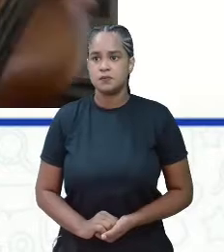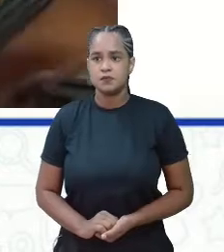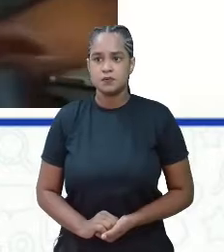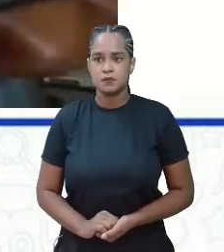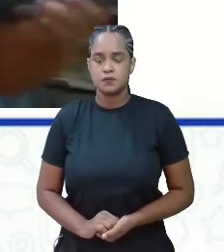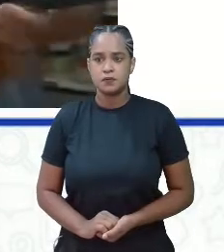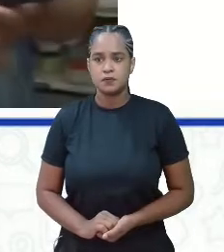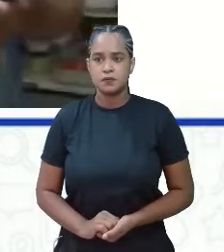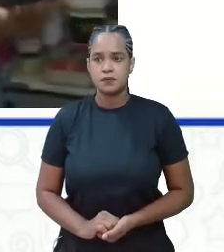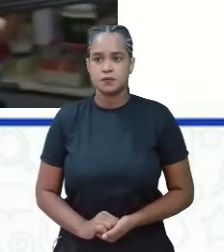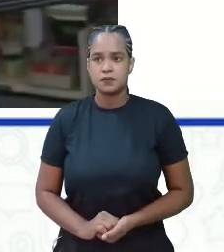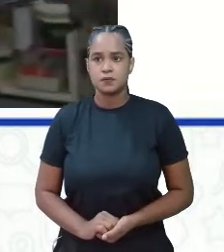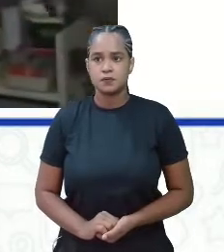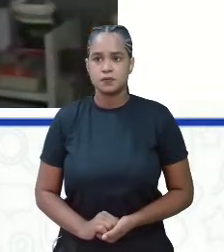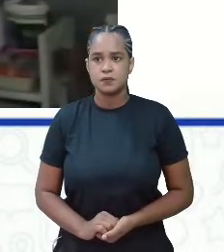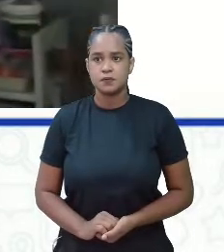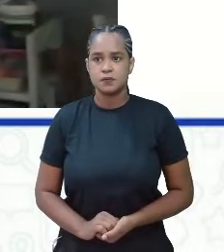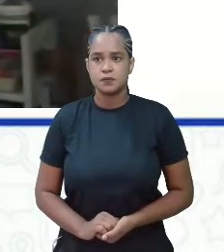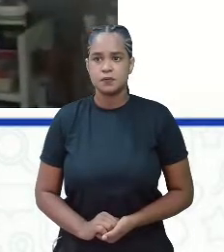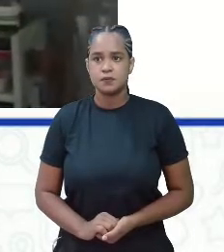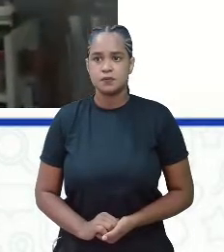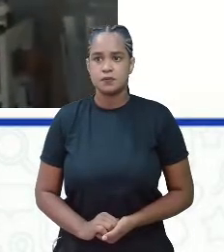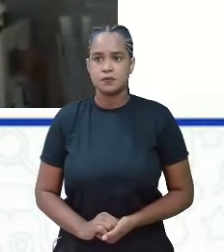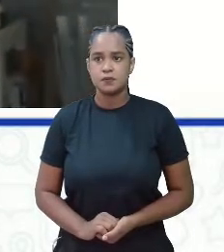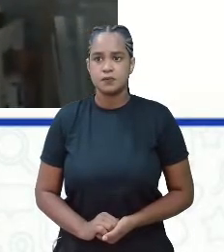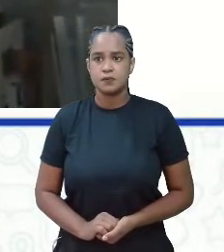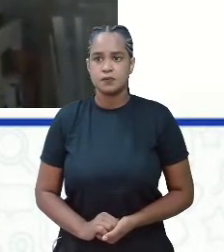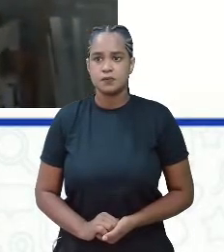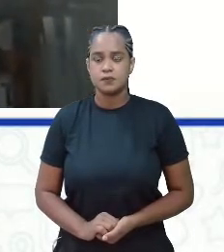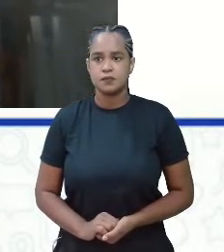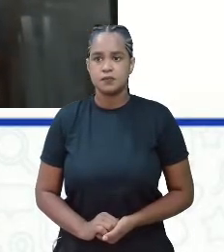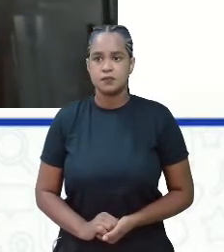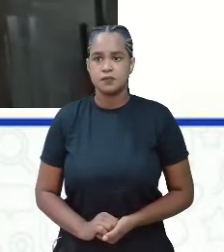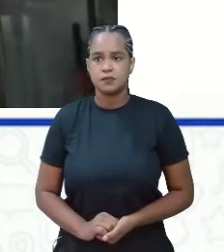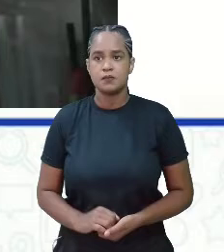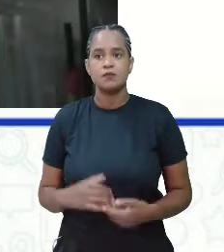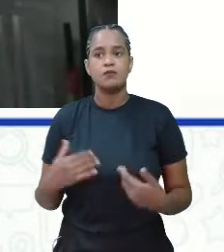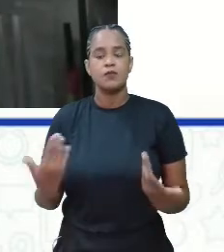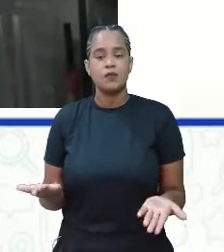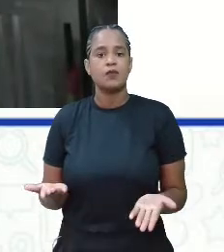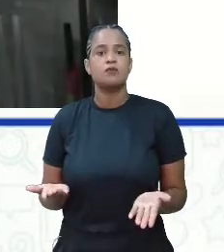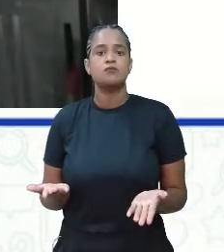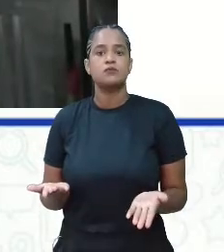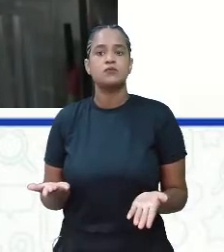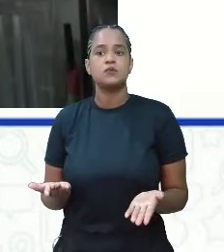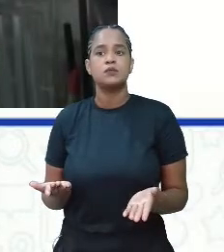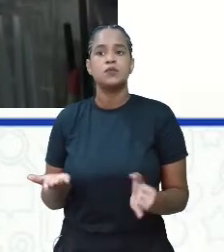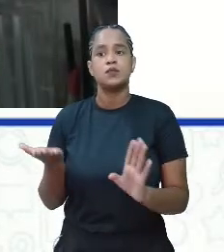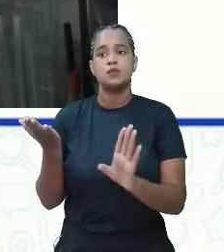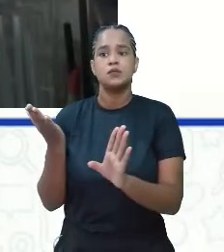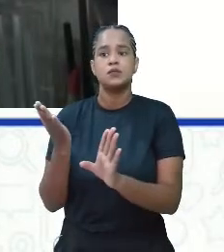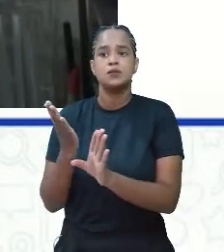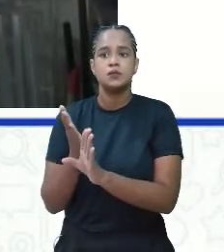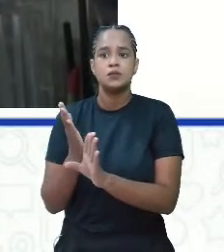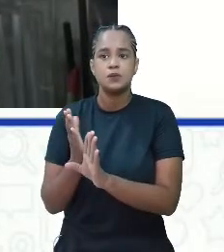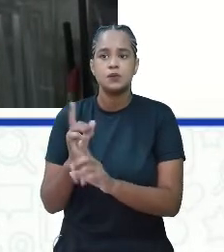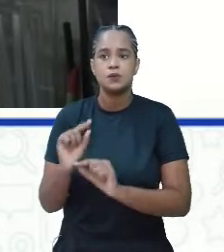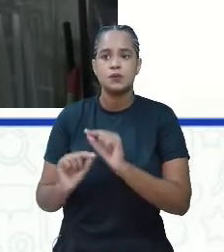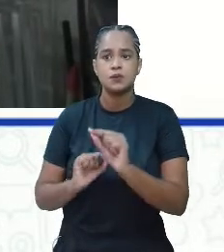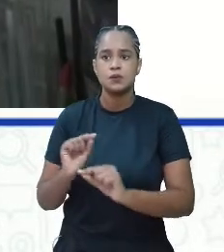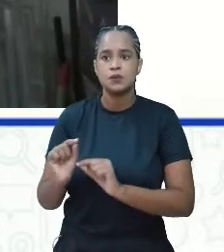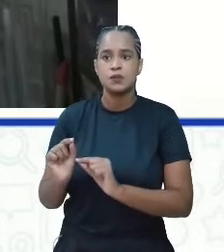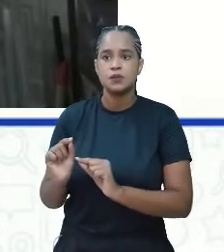E na descoberta das novas terras pela Europa, do novo